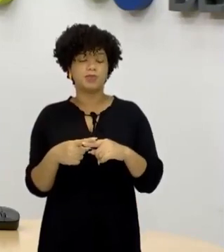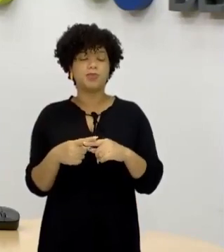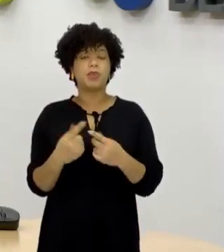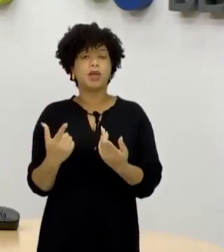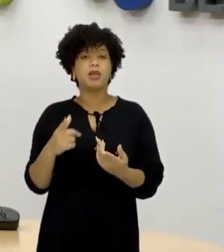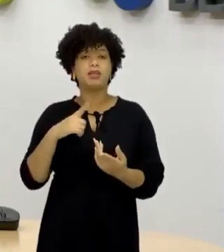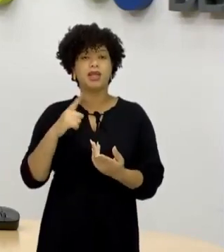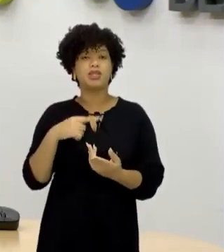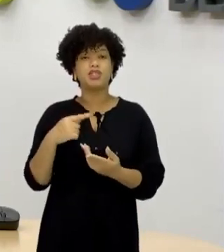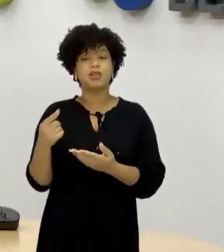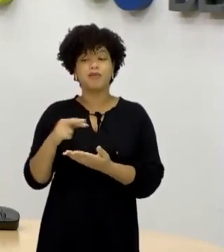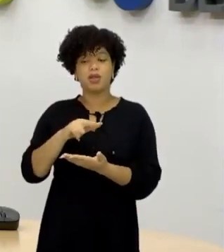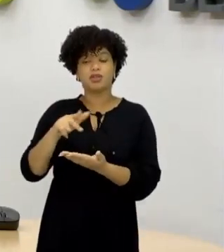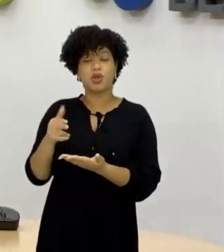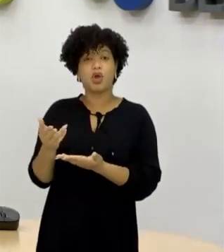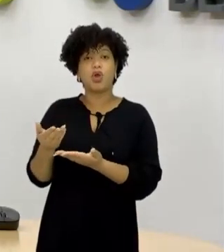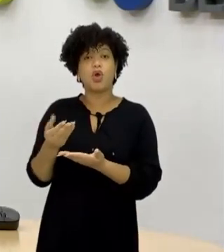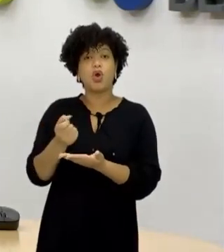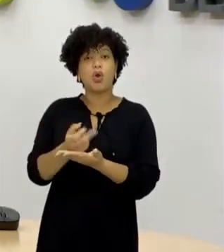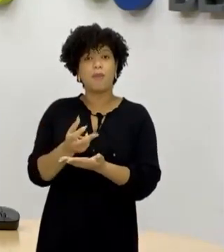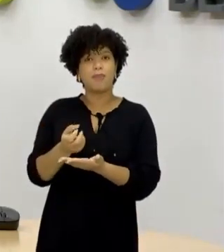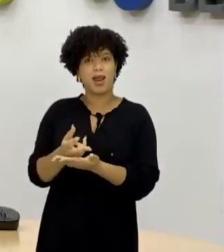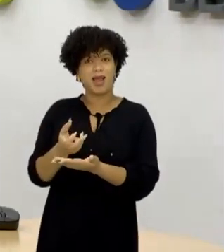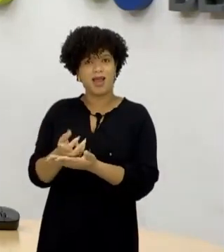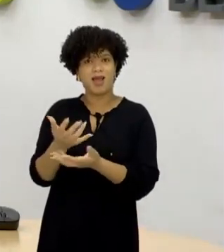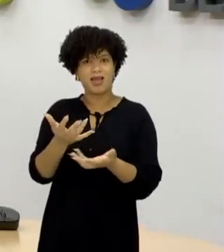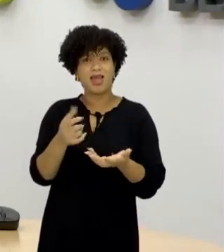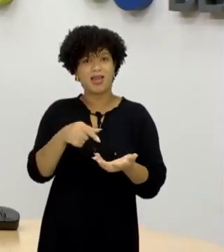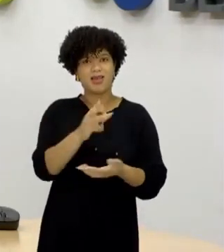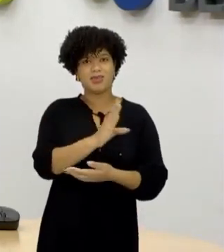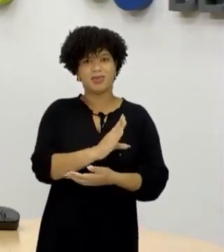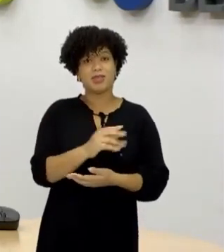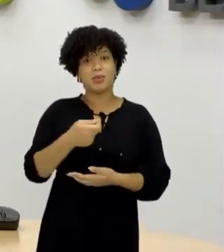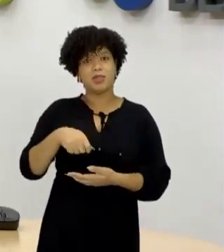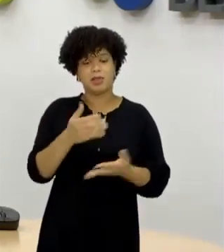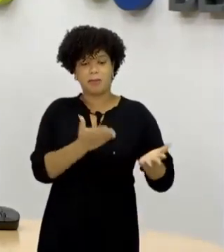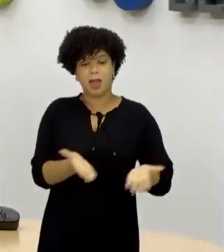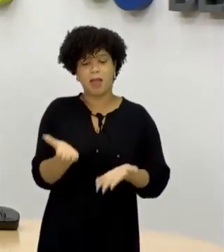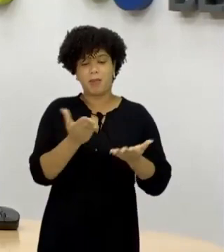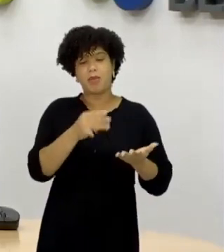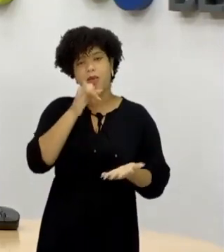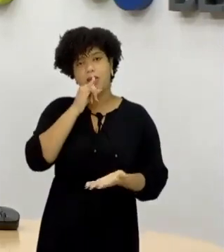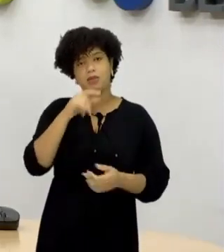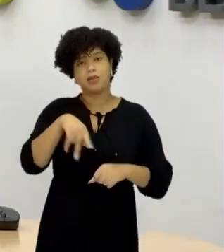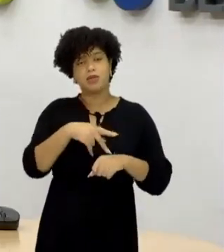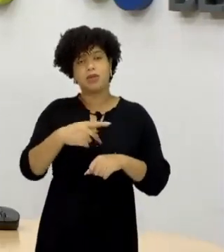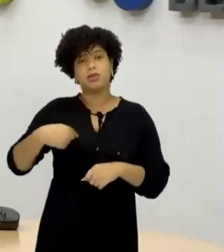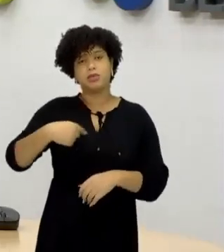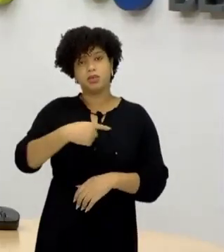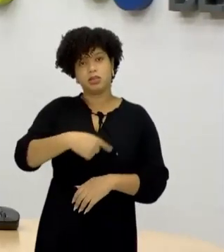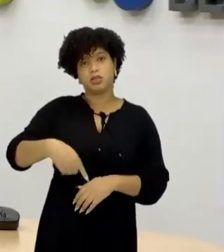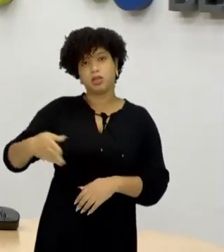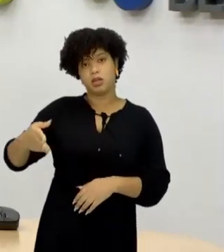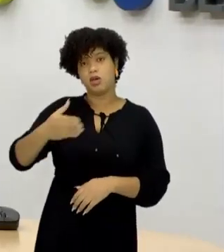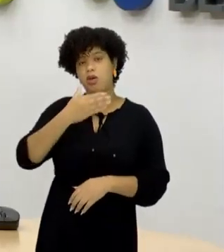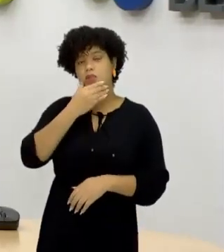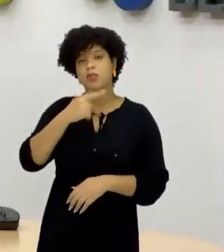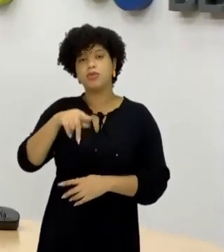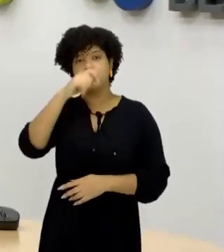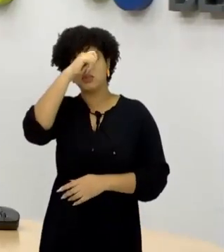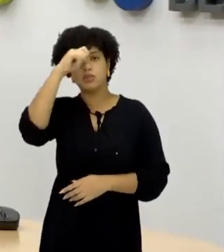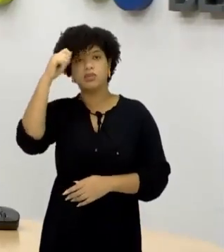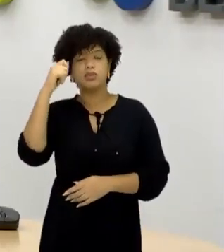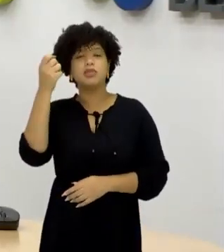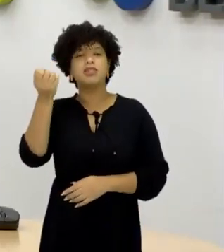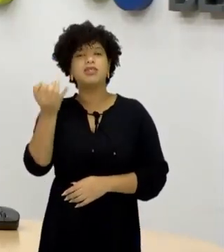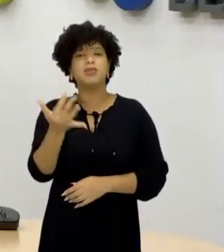há uma demanda do mercado externo em consumir, como a gente viu aí. Países como a China, né, que o Alcides aqui retratou, tem